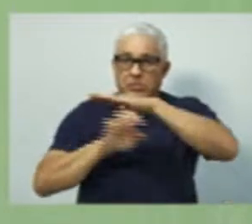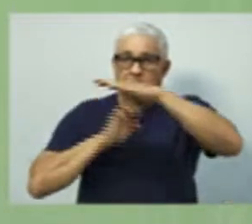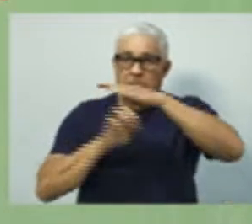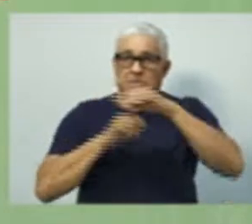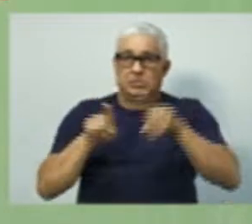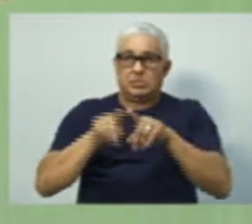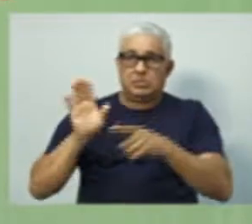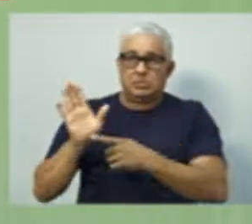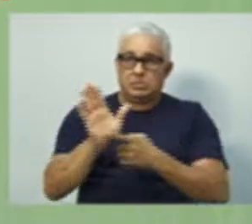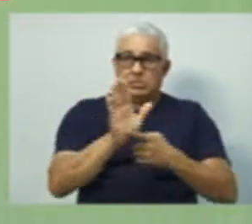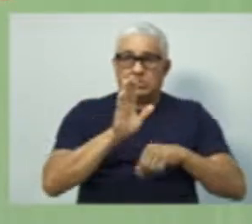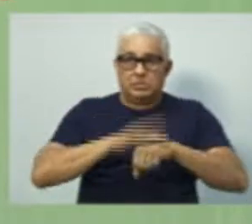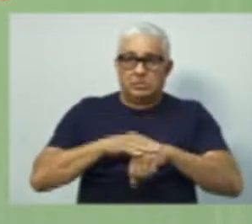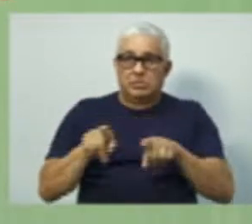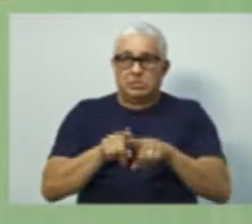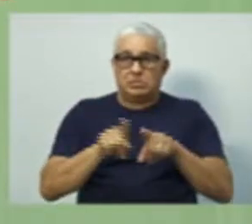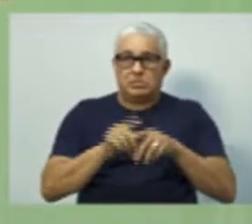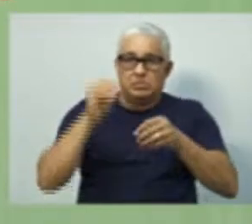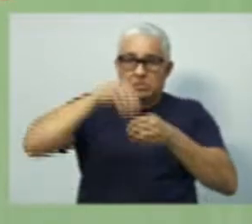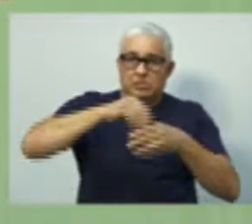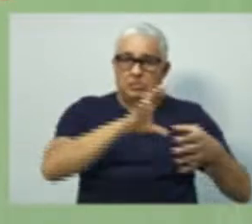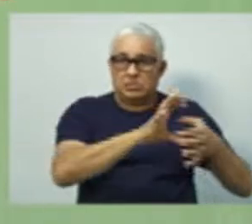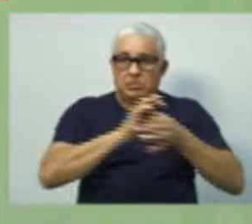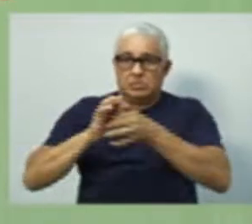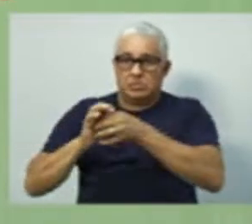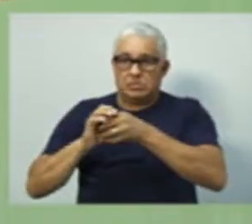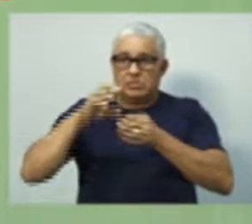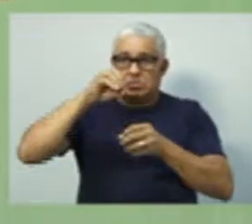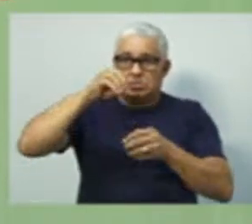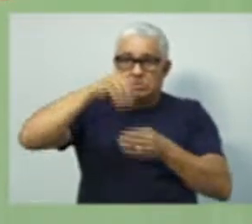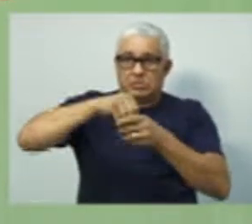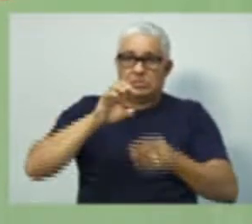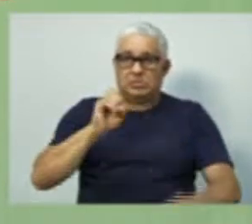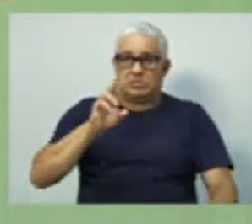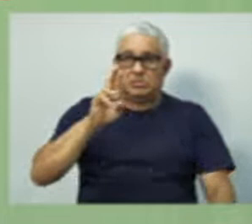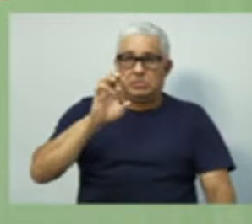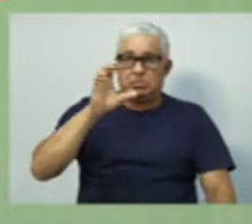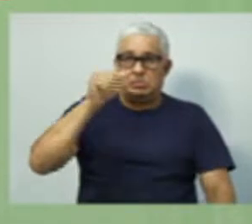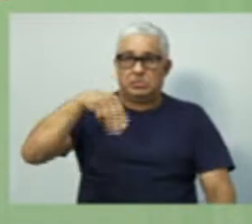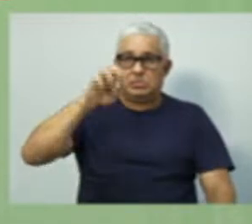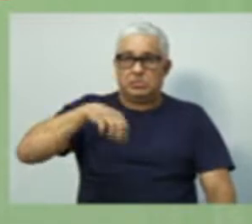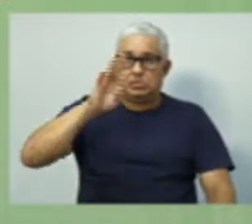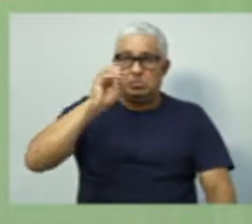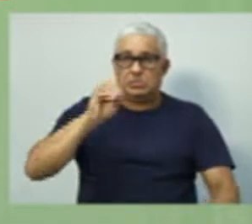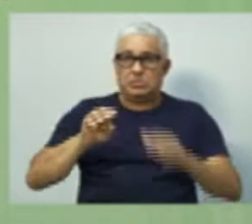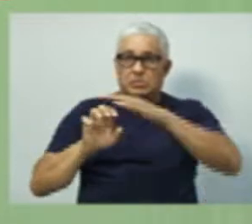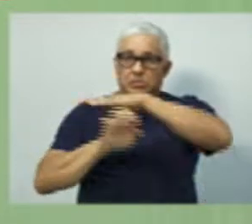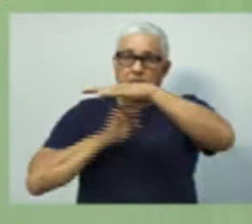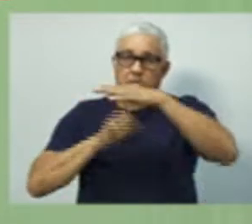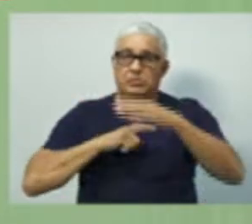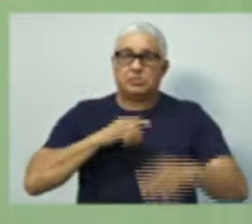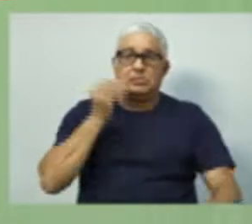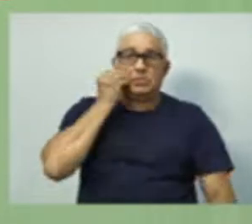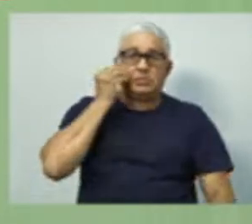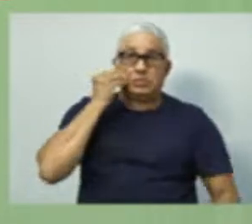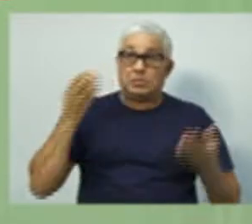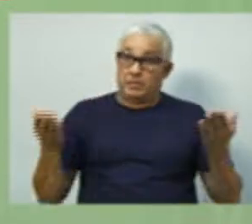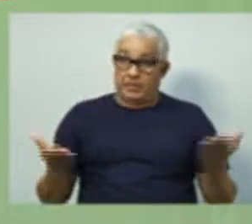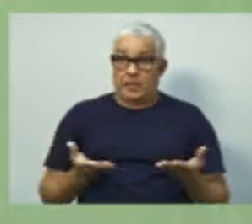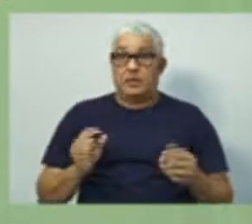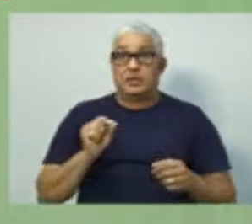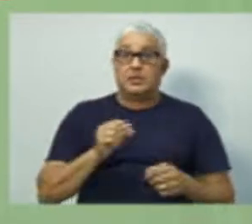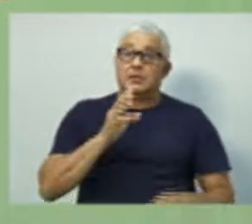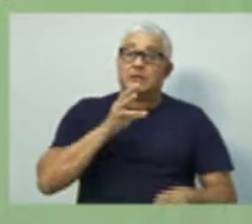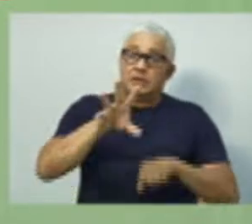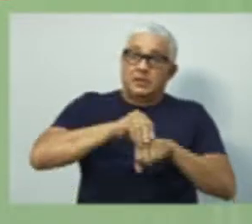prático as peças que compõem um orçamento empresarial. Então, na verdade, nós vamos ter a oportunidade de